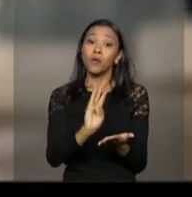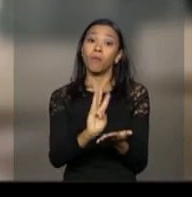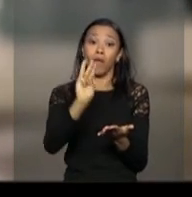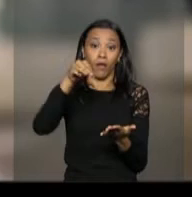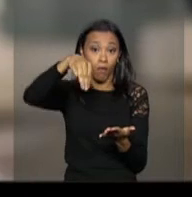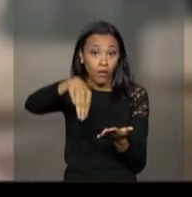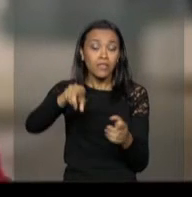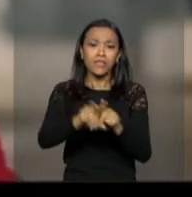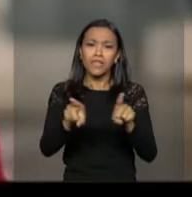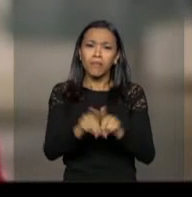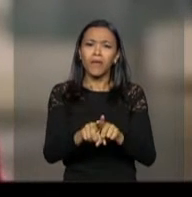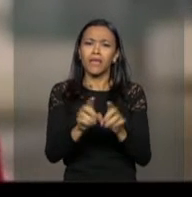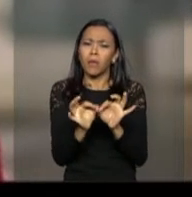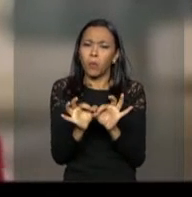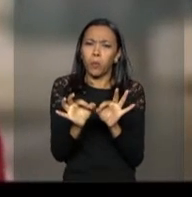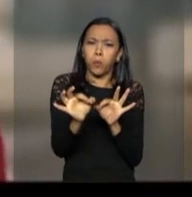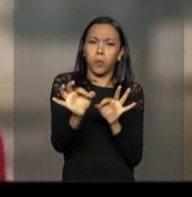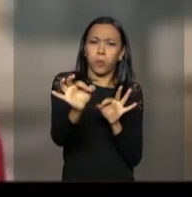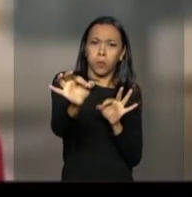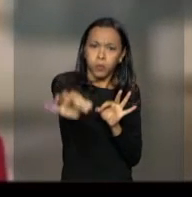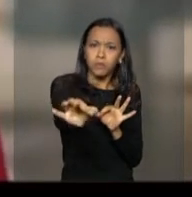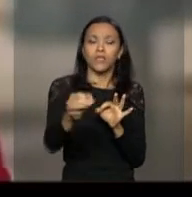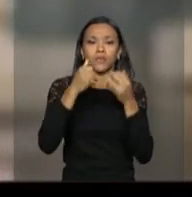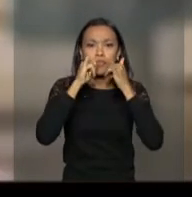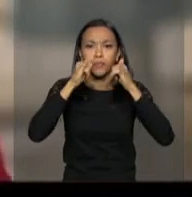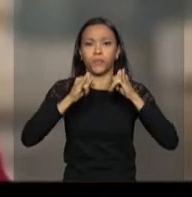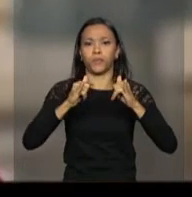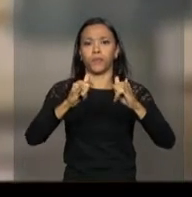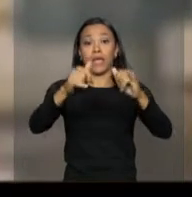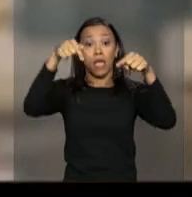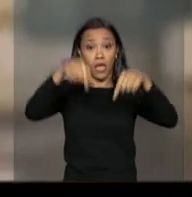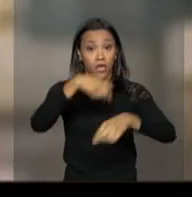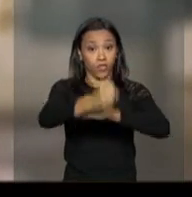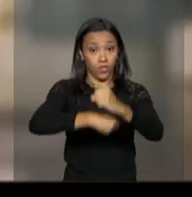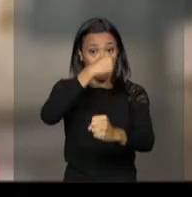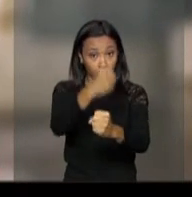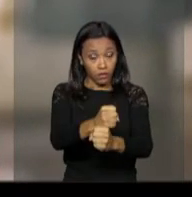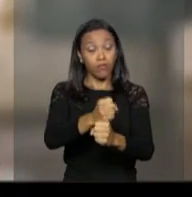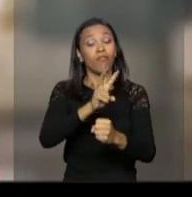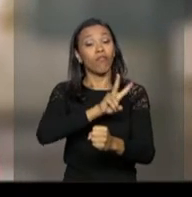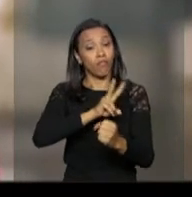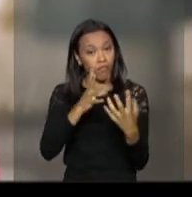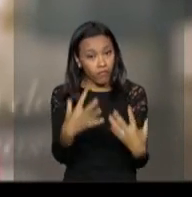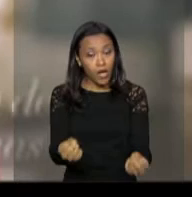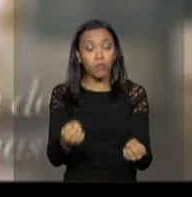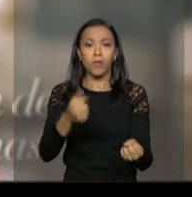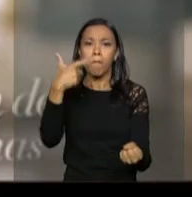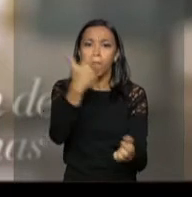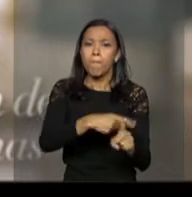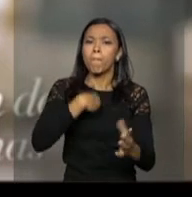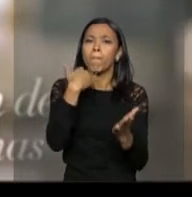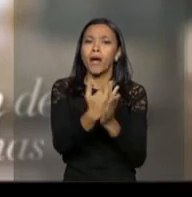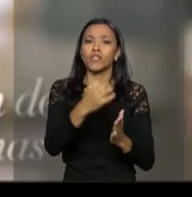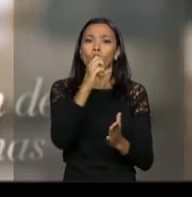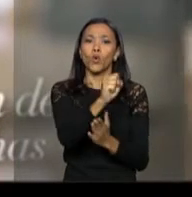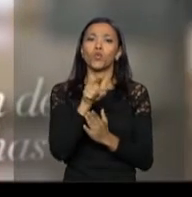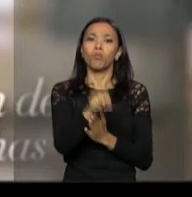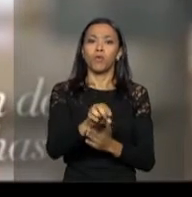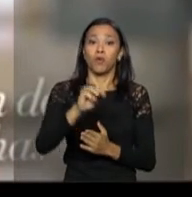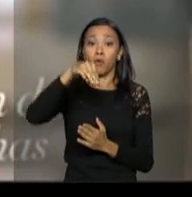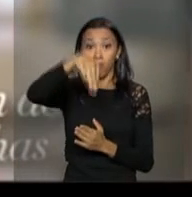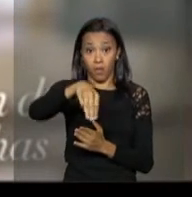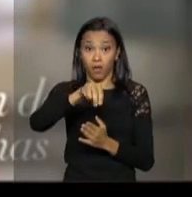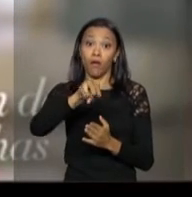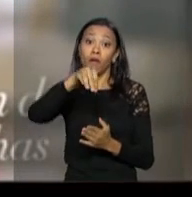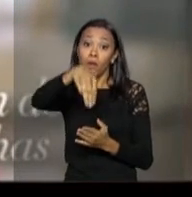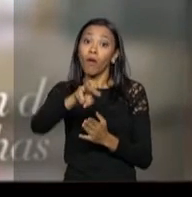2.780 quilômetros de linha de transmissão. Este ano, vamos colocar mais 8.500 megawatts de